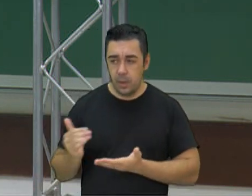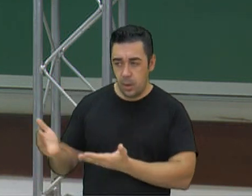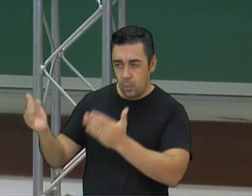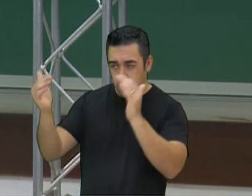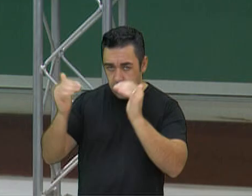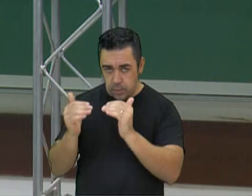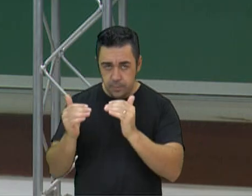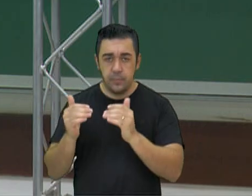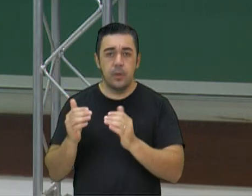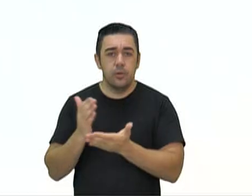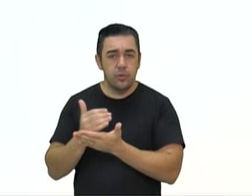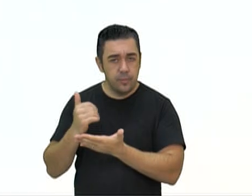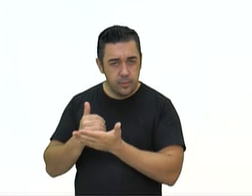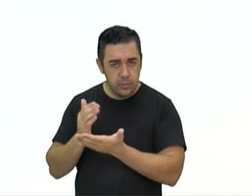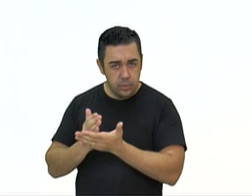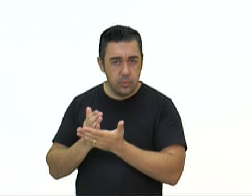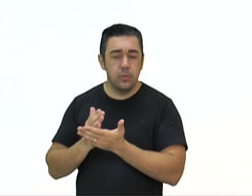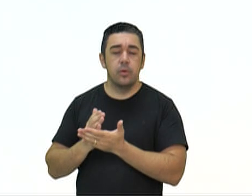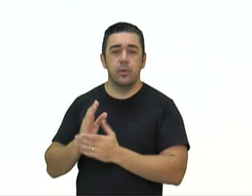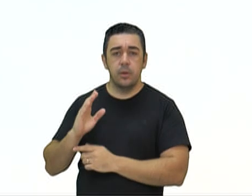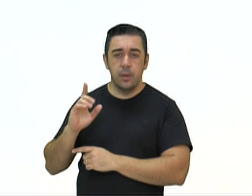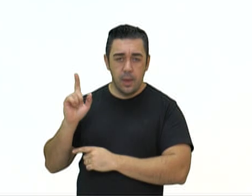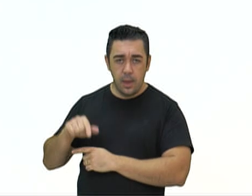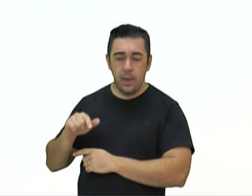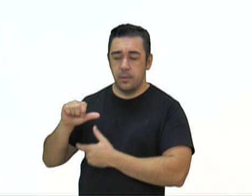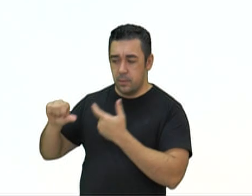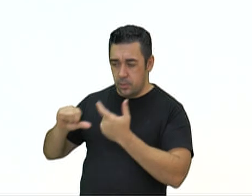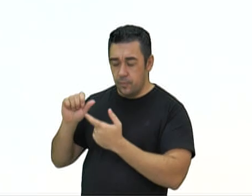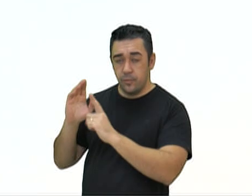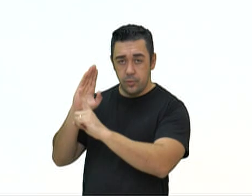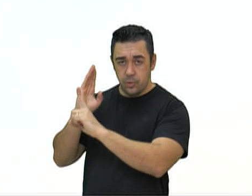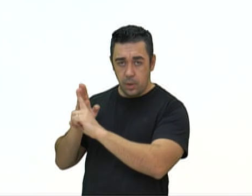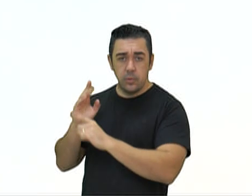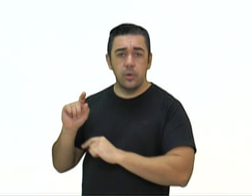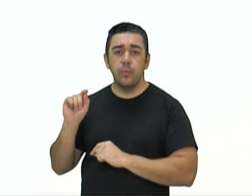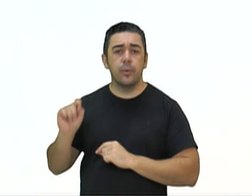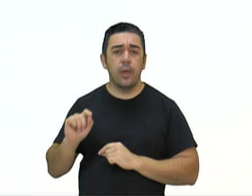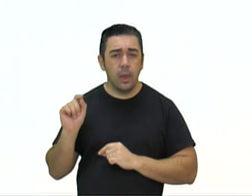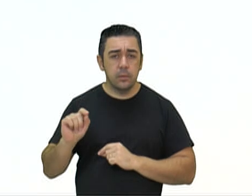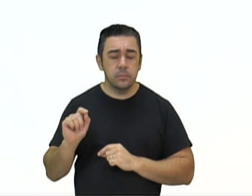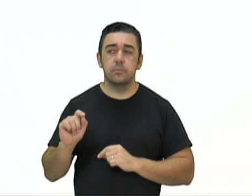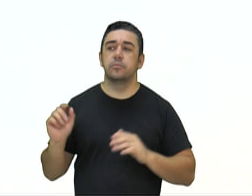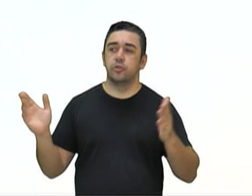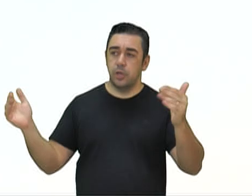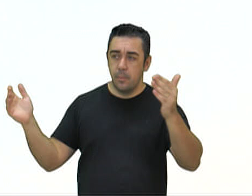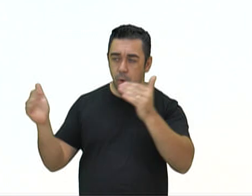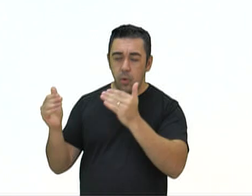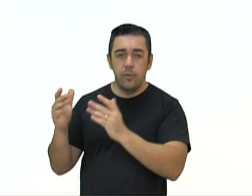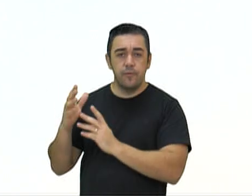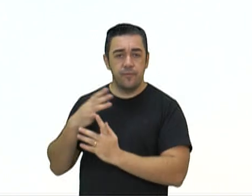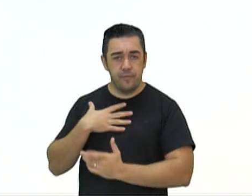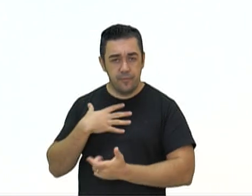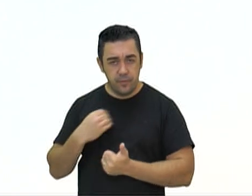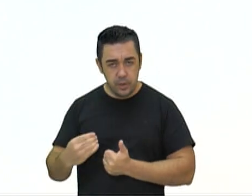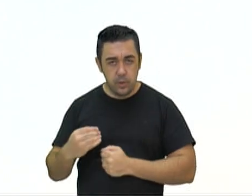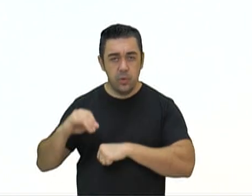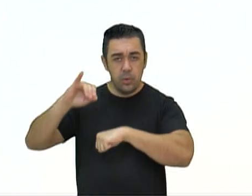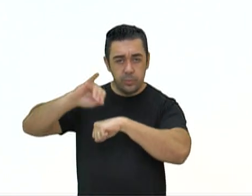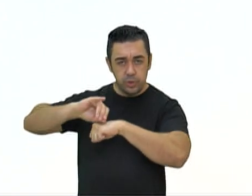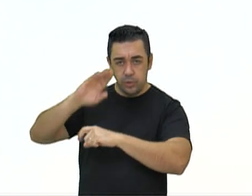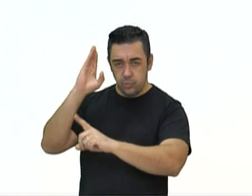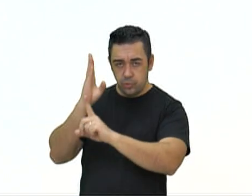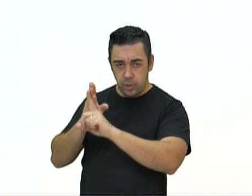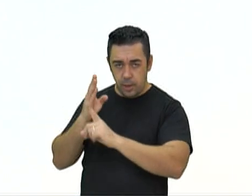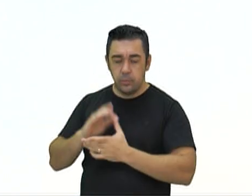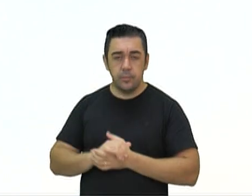dividir, são verbos transitivos diretos? Sim, ele reuniu quem? Os seus filhos. Então, os seus filhos é objeto direto do verbo